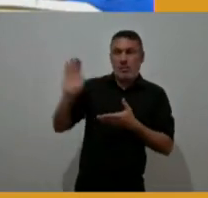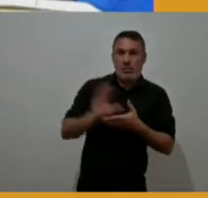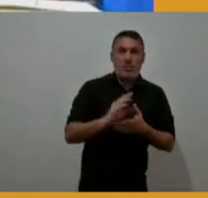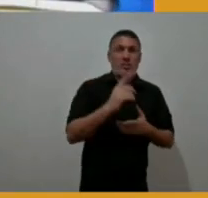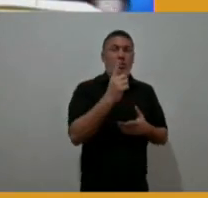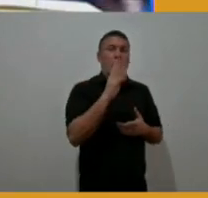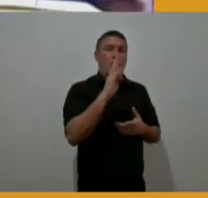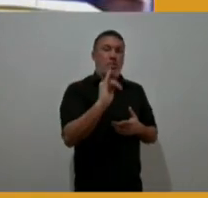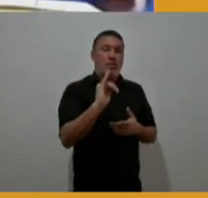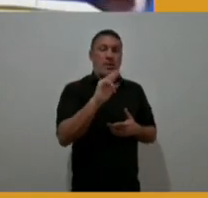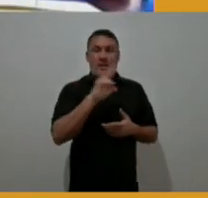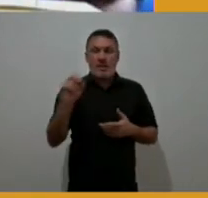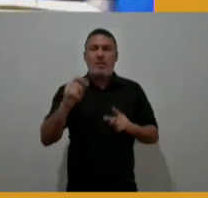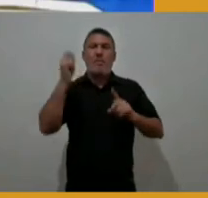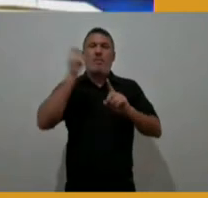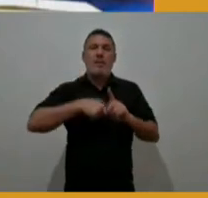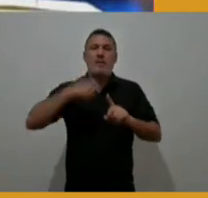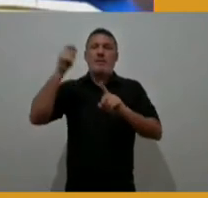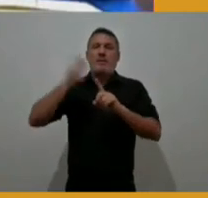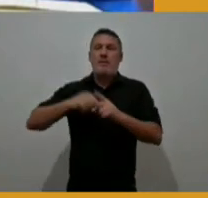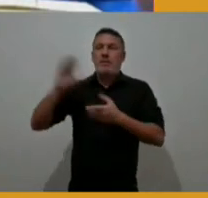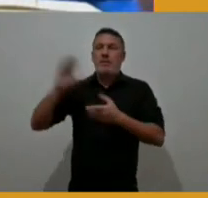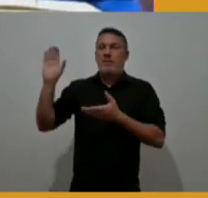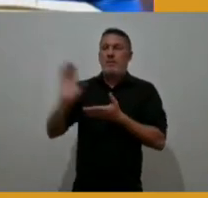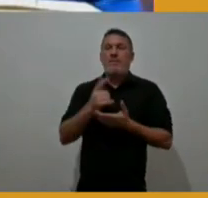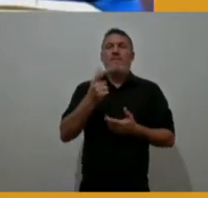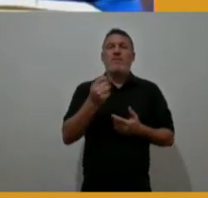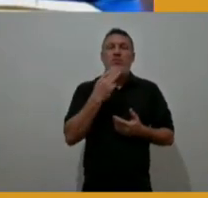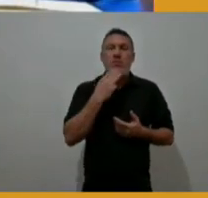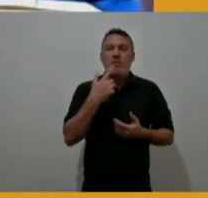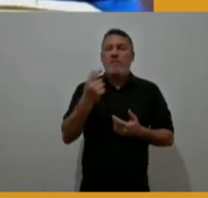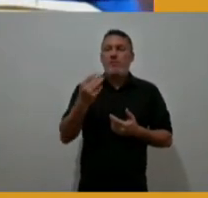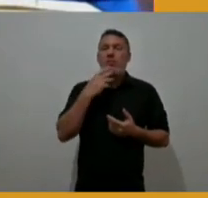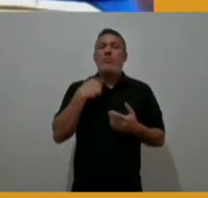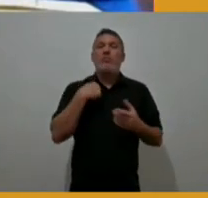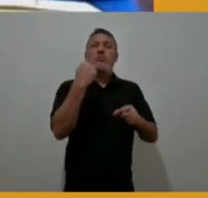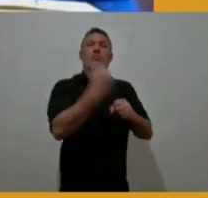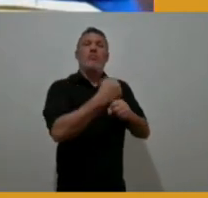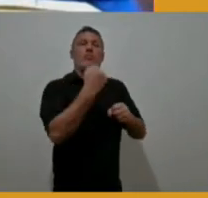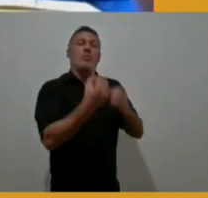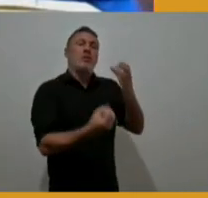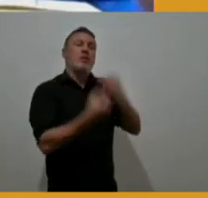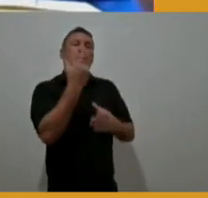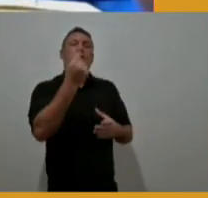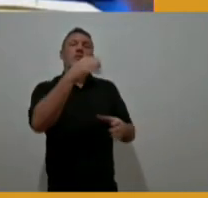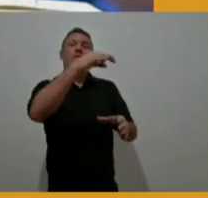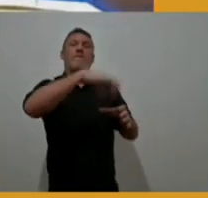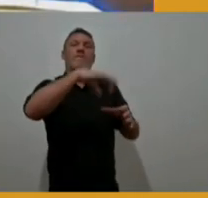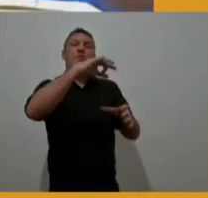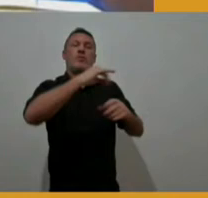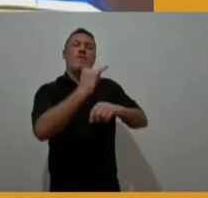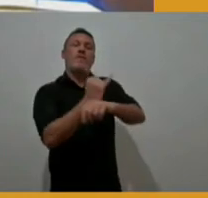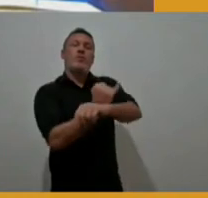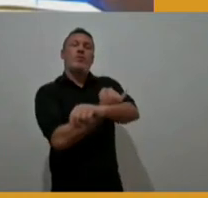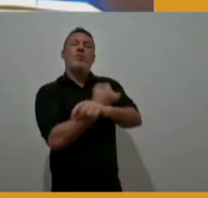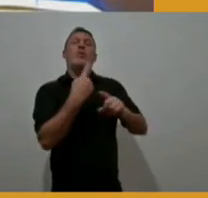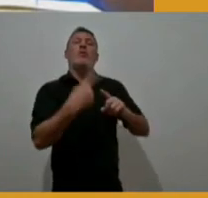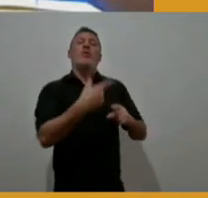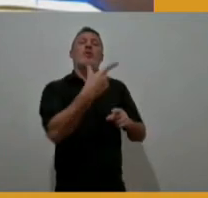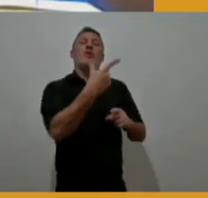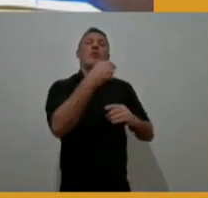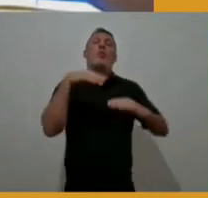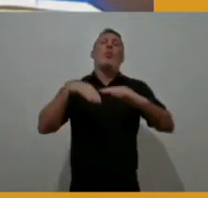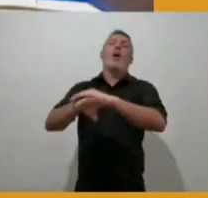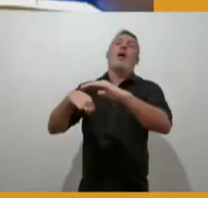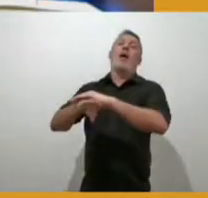mês R$20 milhões, eu construí um fundo de infraestrutura, né, para que esse dinheiro não vá para o caixa, para o